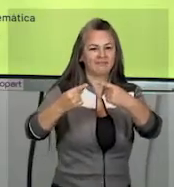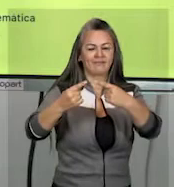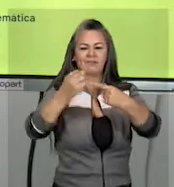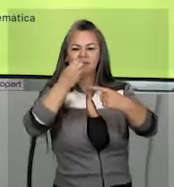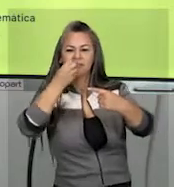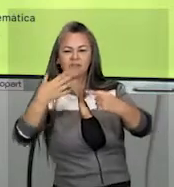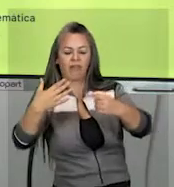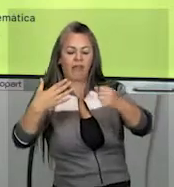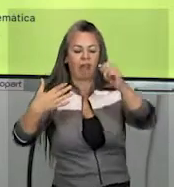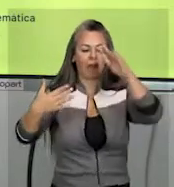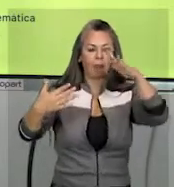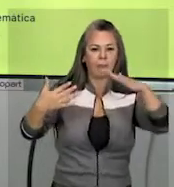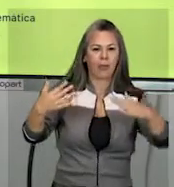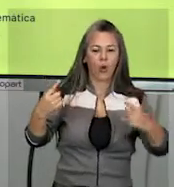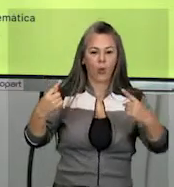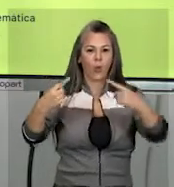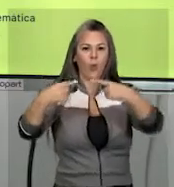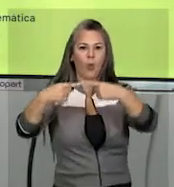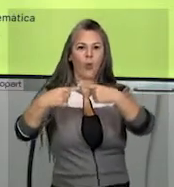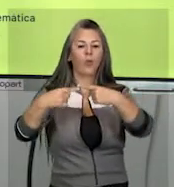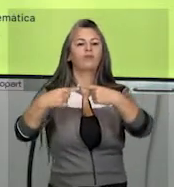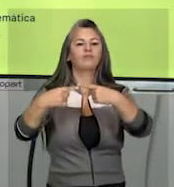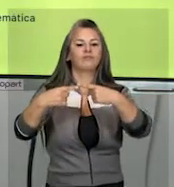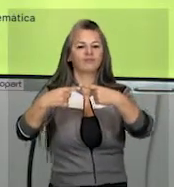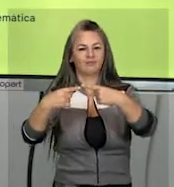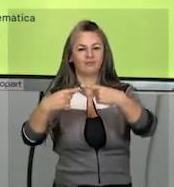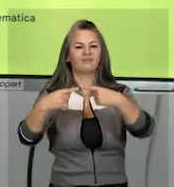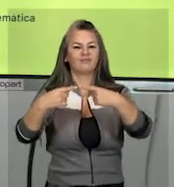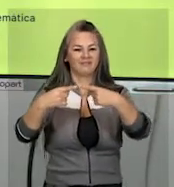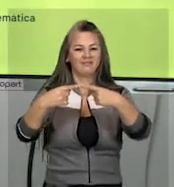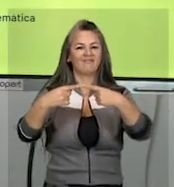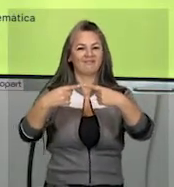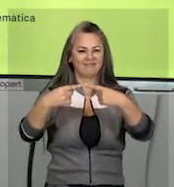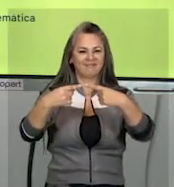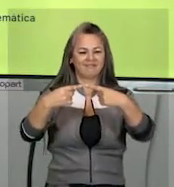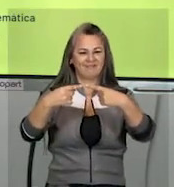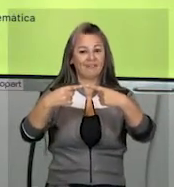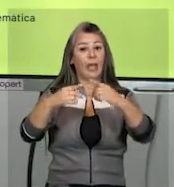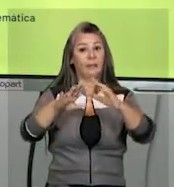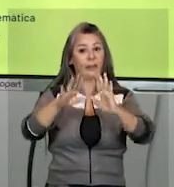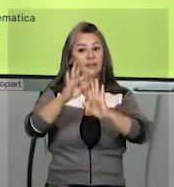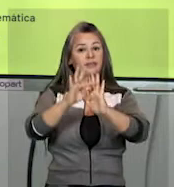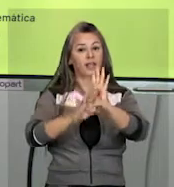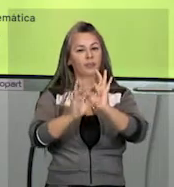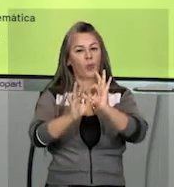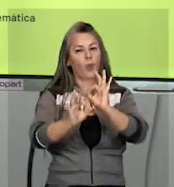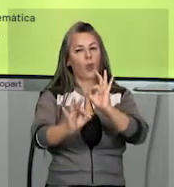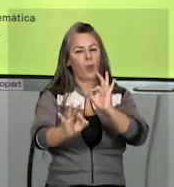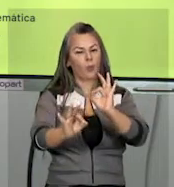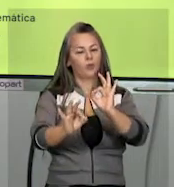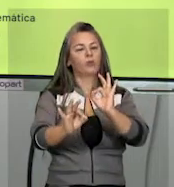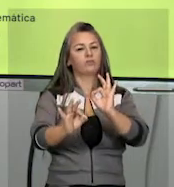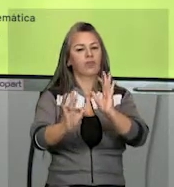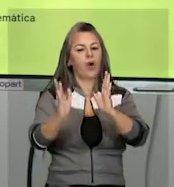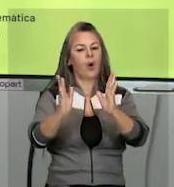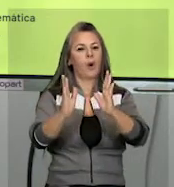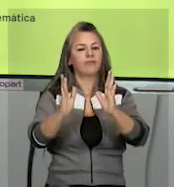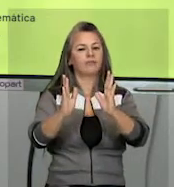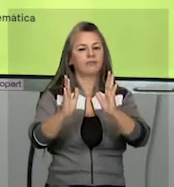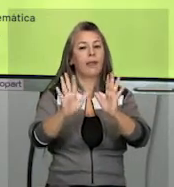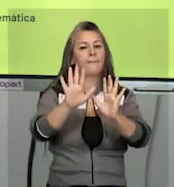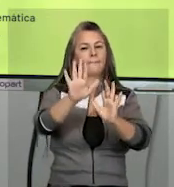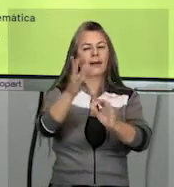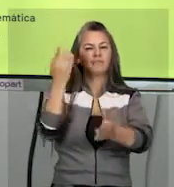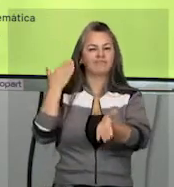em comédia. Porque tudo isso foi pensado na época de Aristóteles. Mas nós temos que imaginar que o mundo evoluiu muito, o mundo é